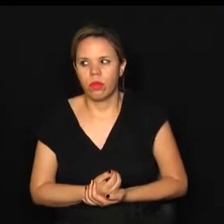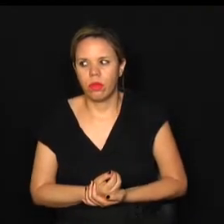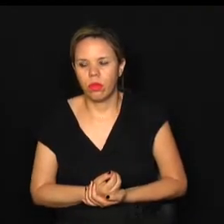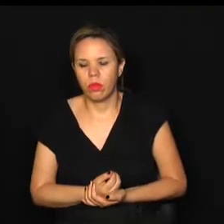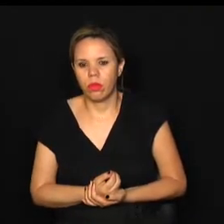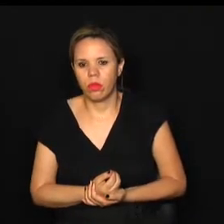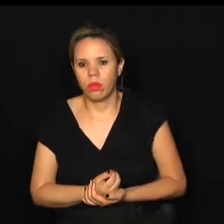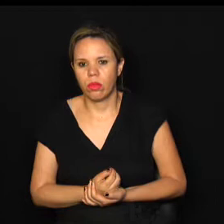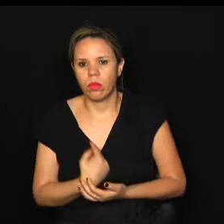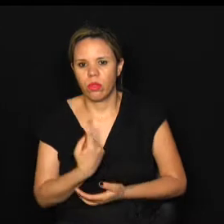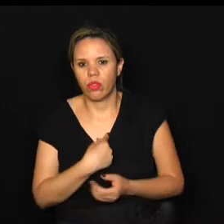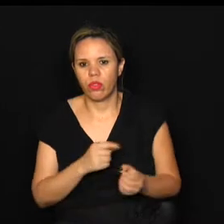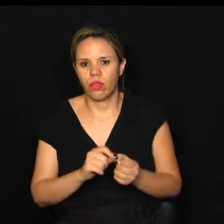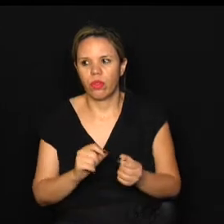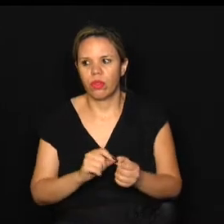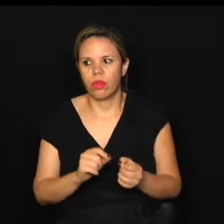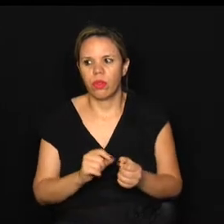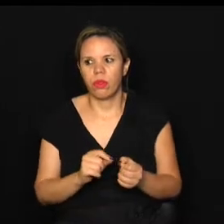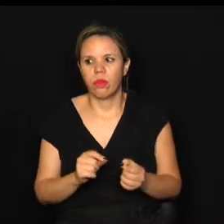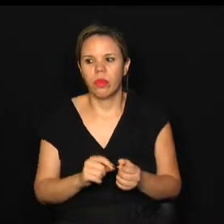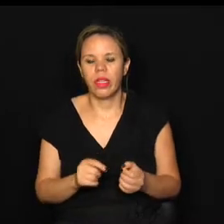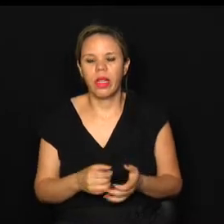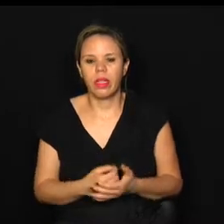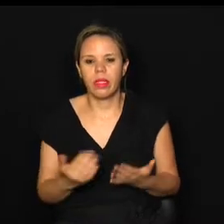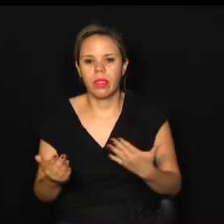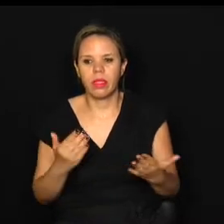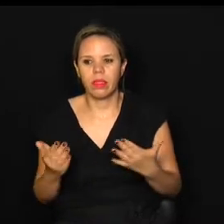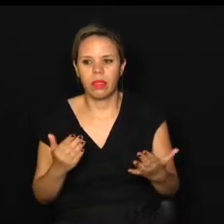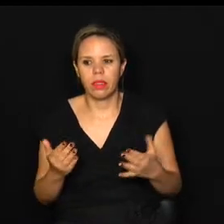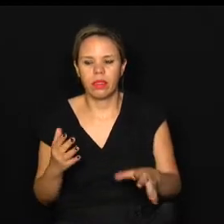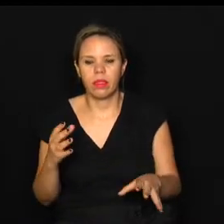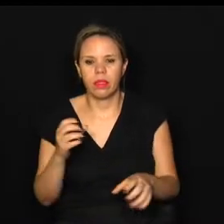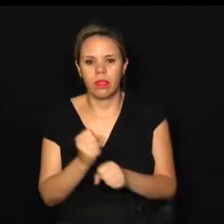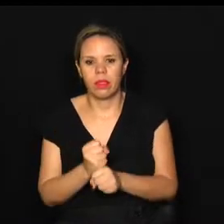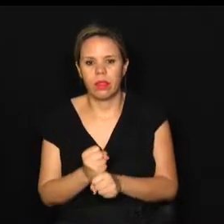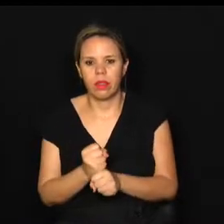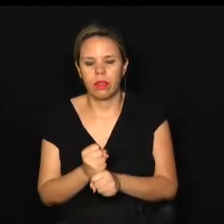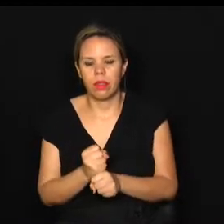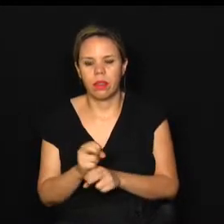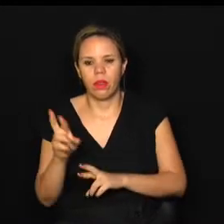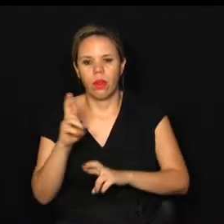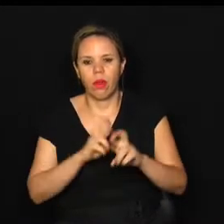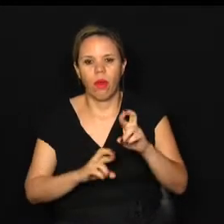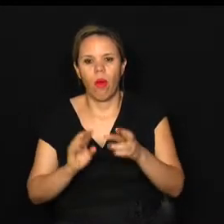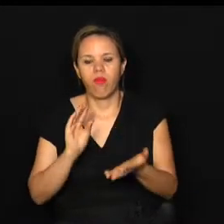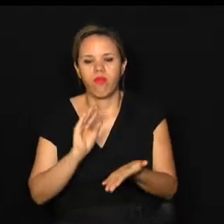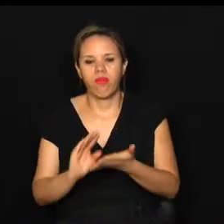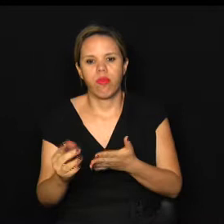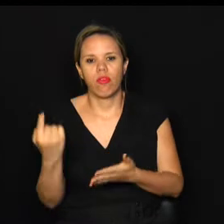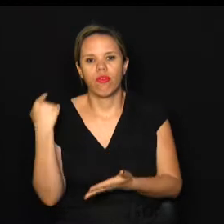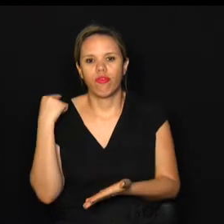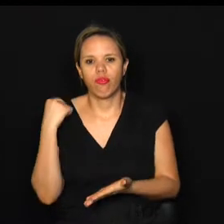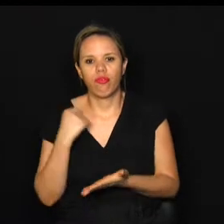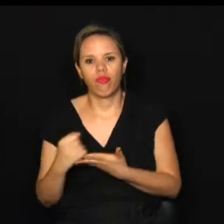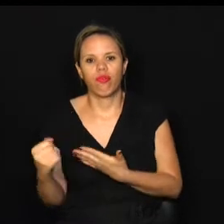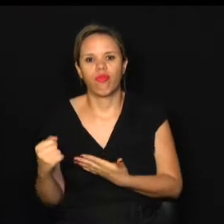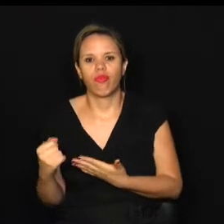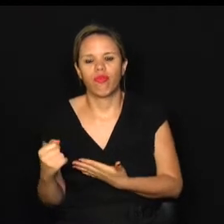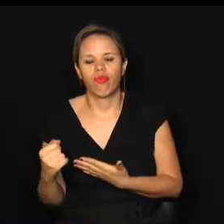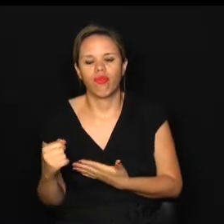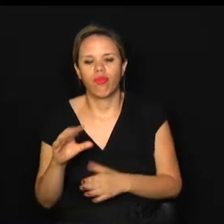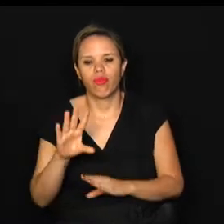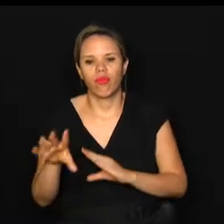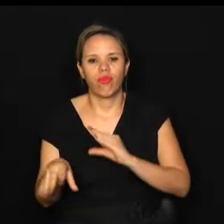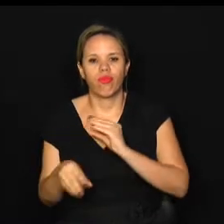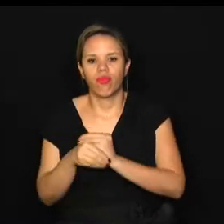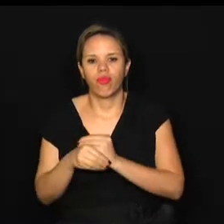Aqui a gente faz um comparativo das despesas totais, olhando para o orçamento e aquilo que já foi suplementado